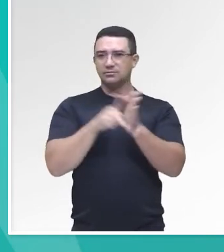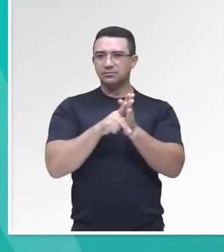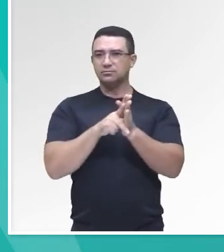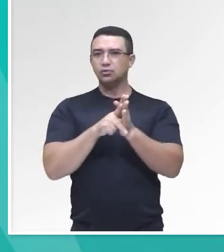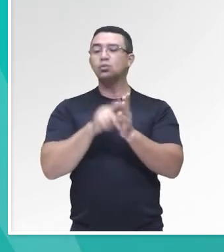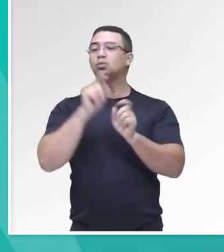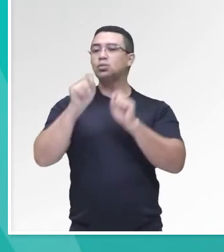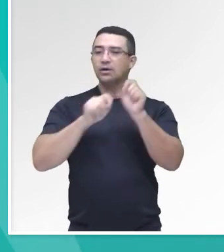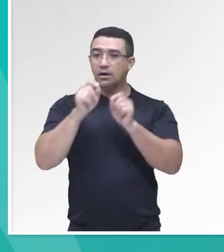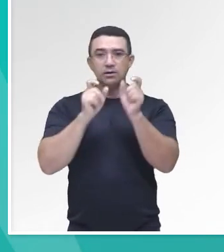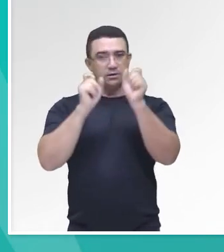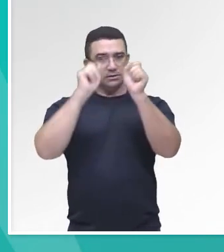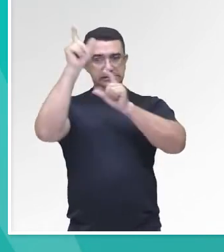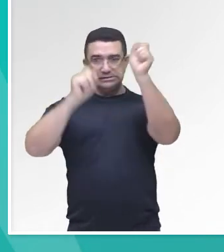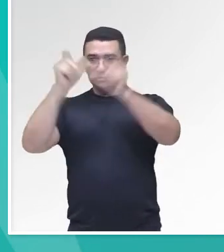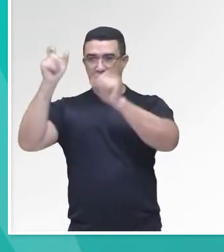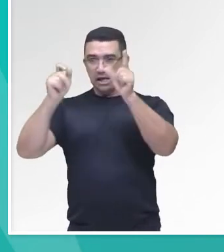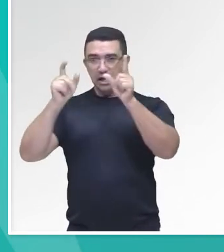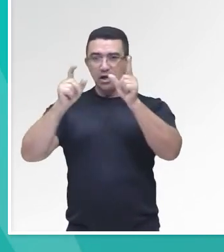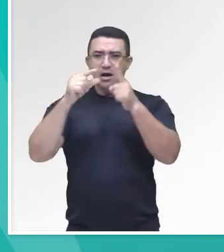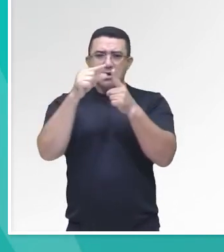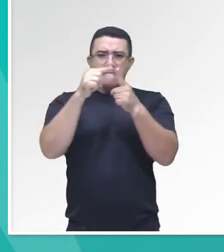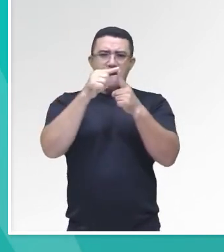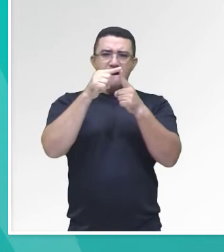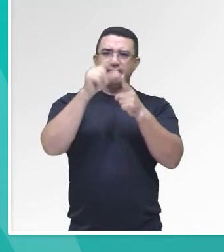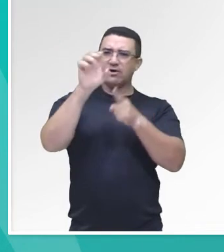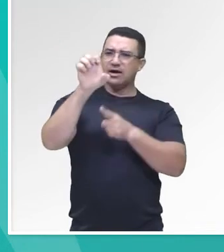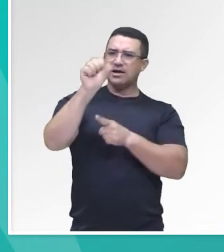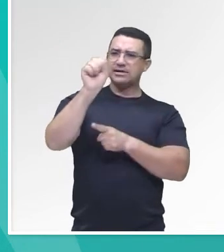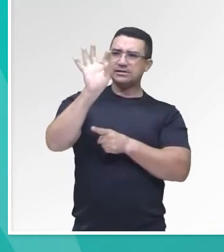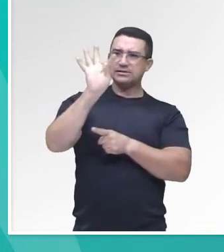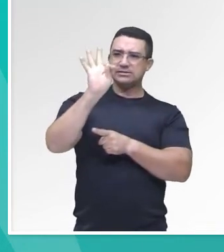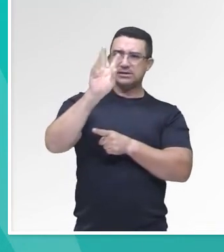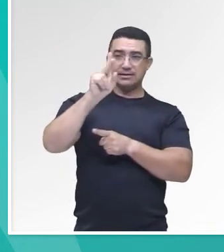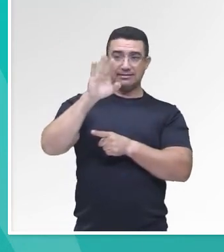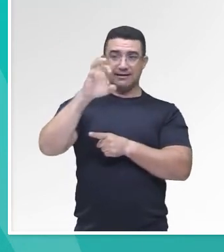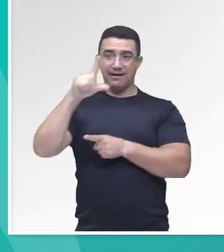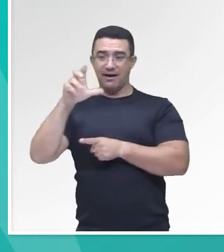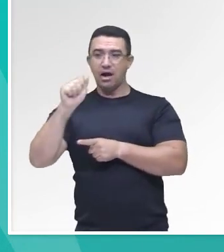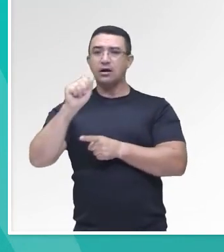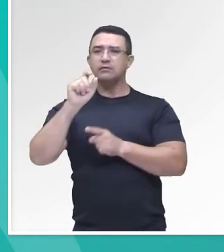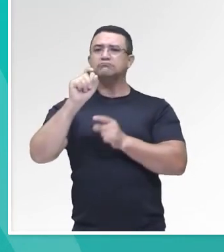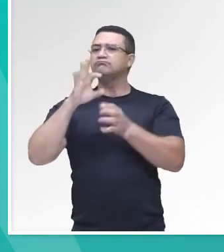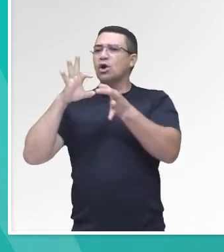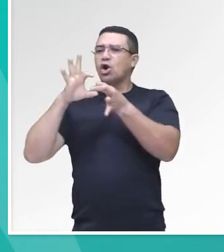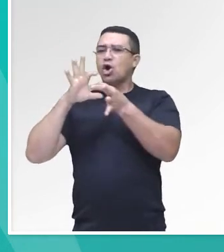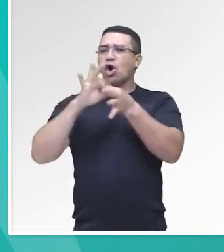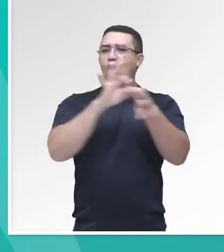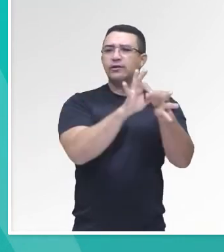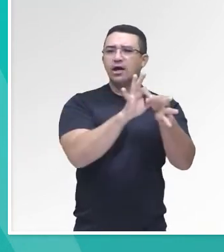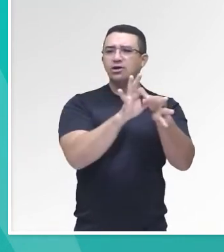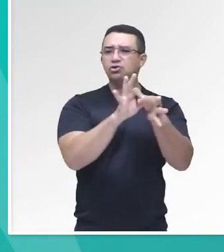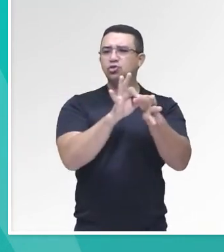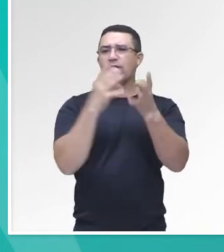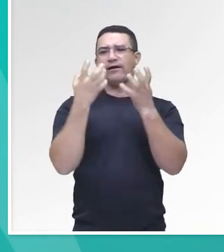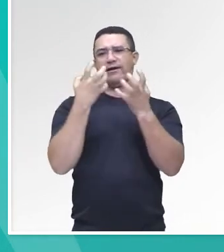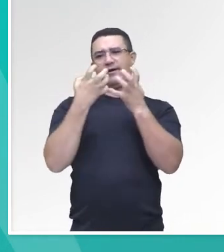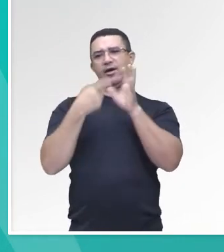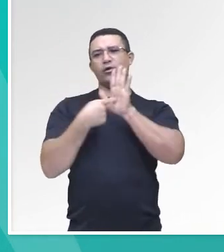Então, a palavra estrela, nesse contexto, ela está sendo utilizada no